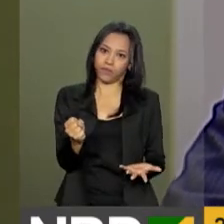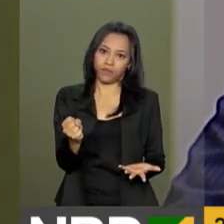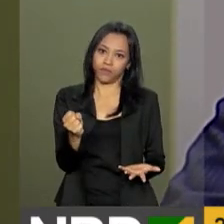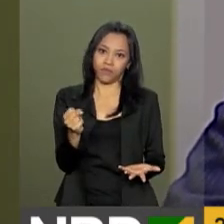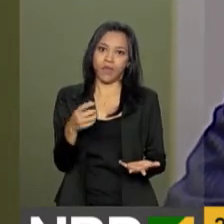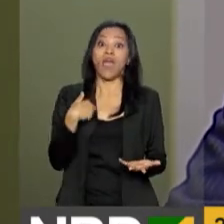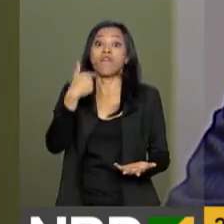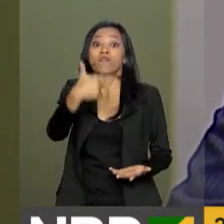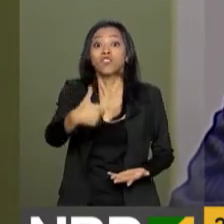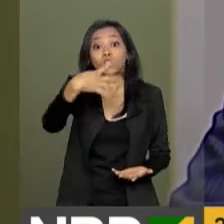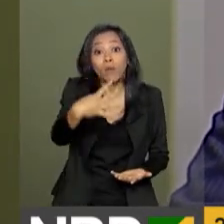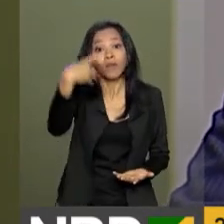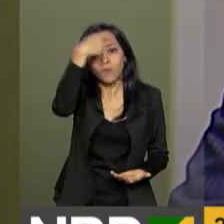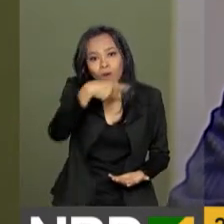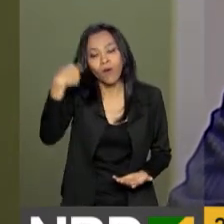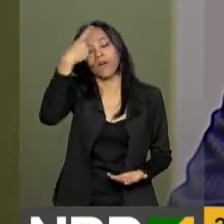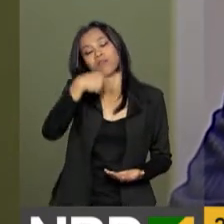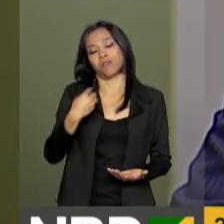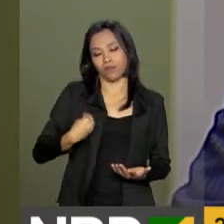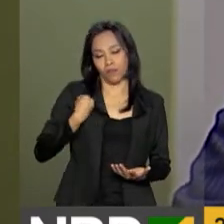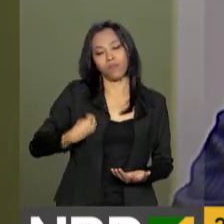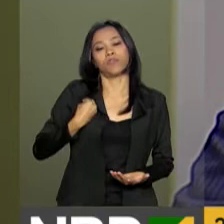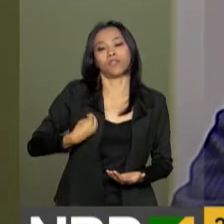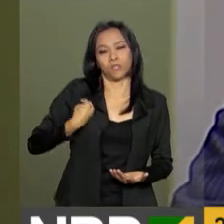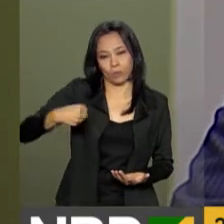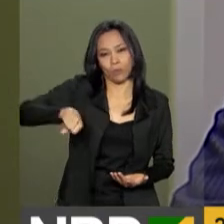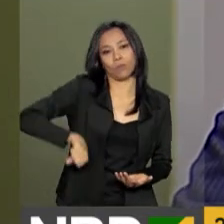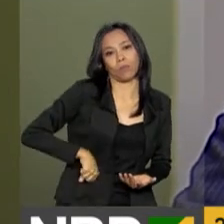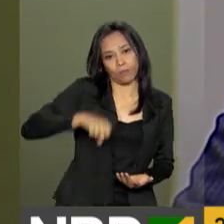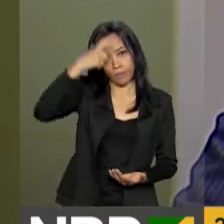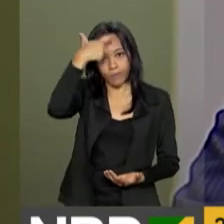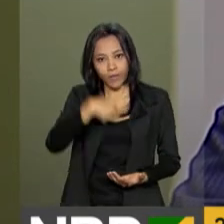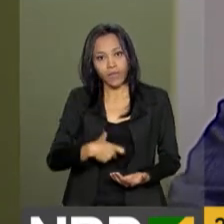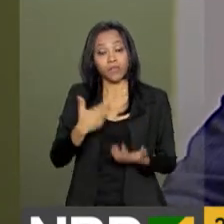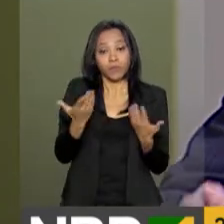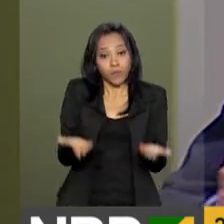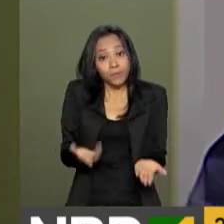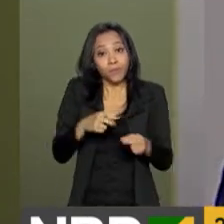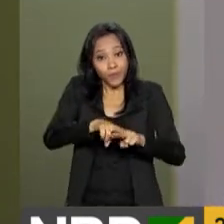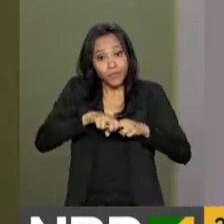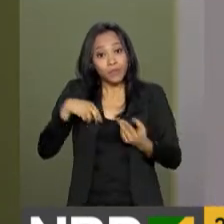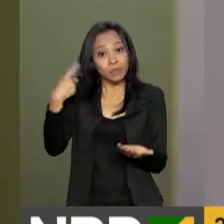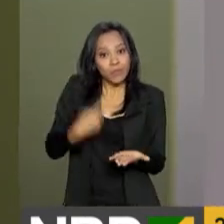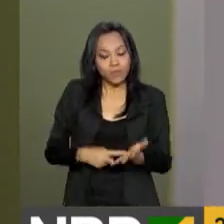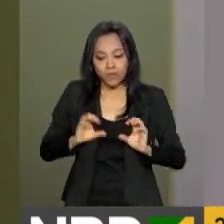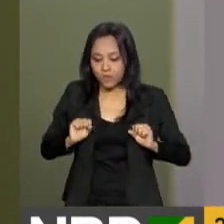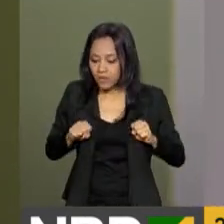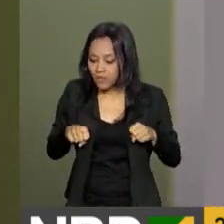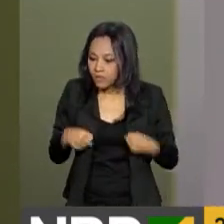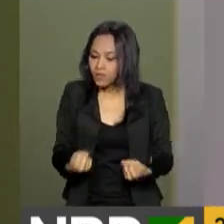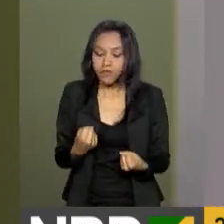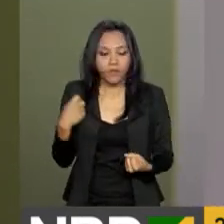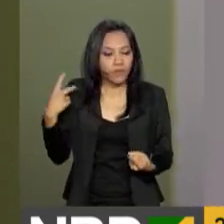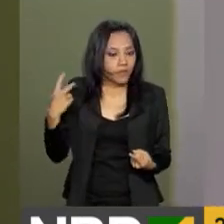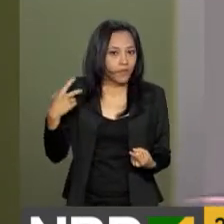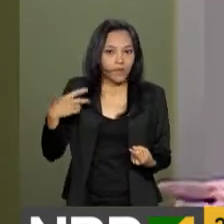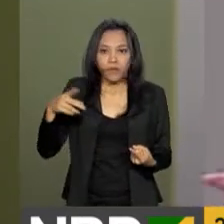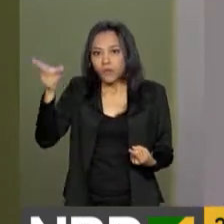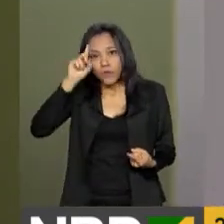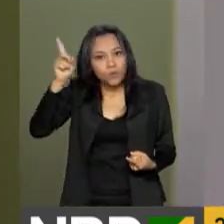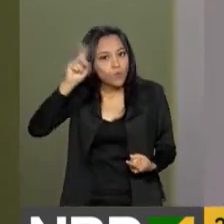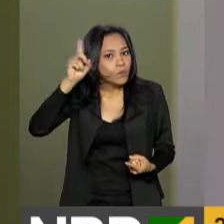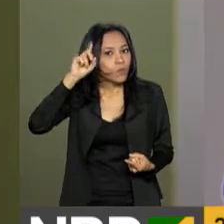24 horas por dia portanto enviou ofício exige uma dedicação permanente exige